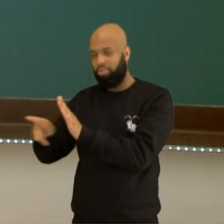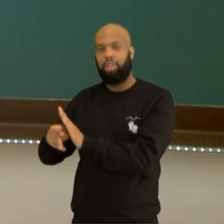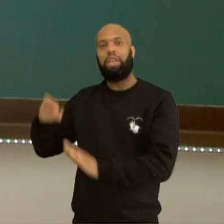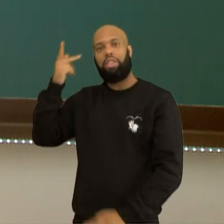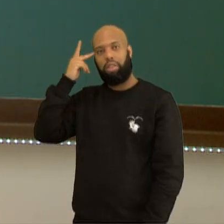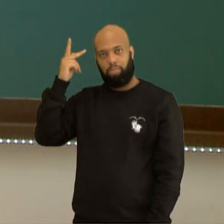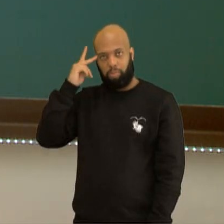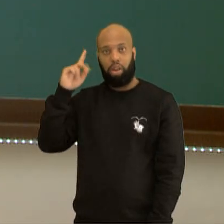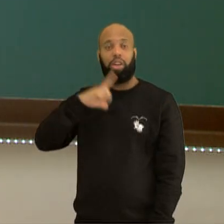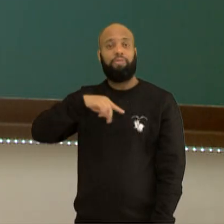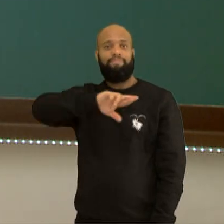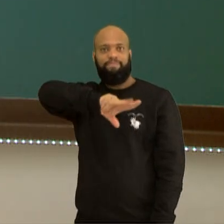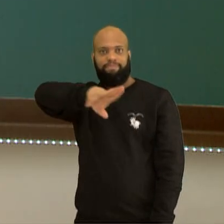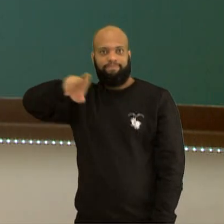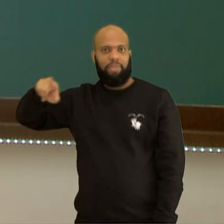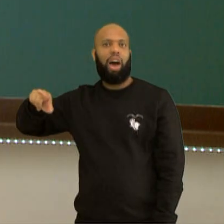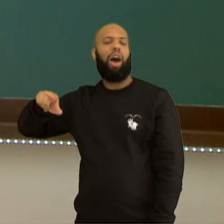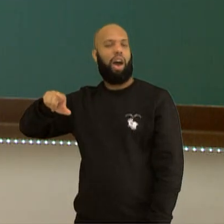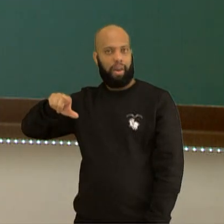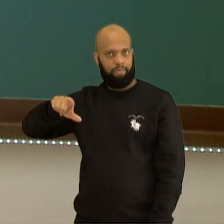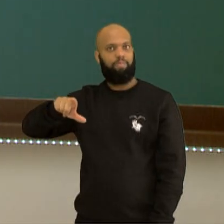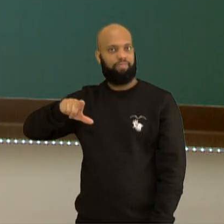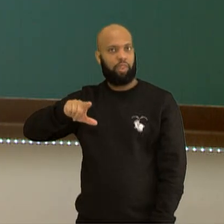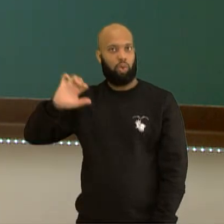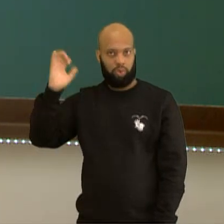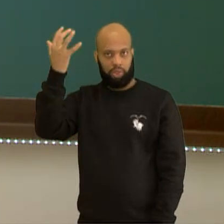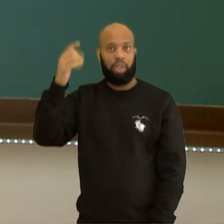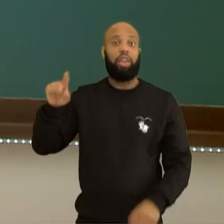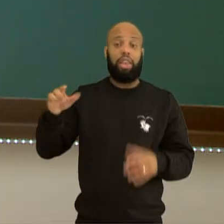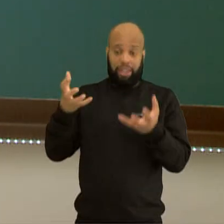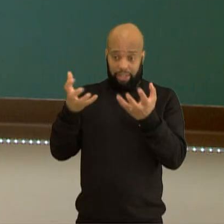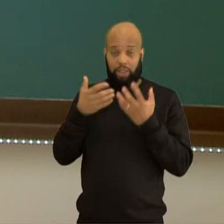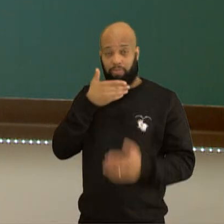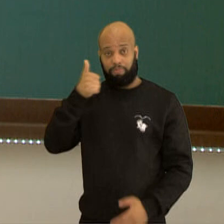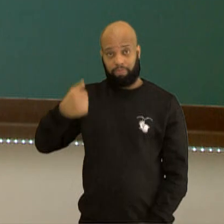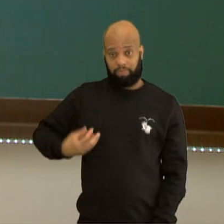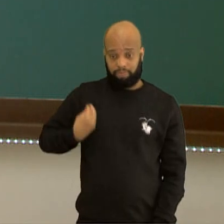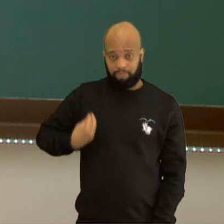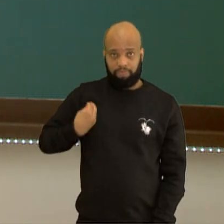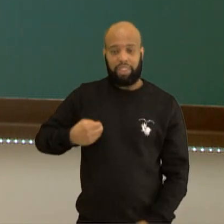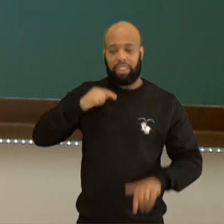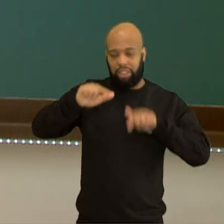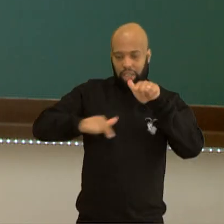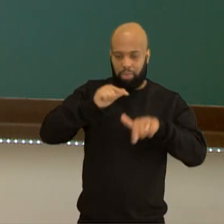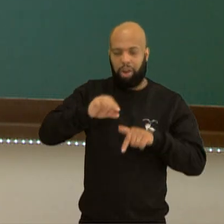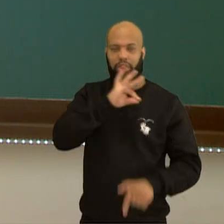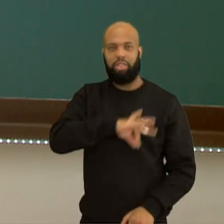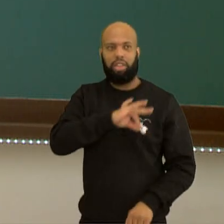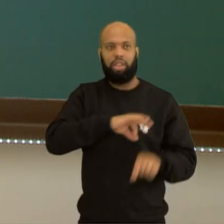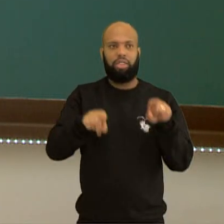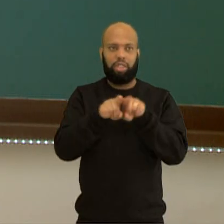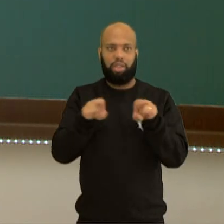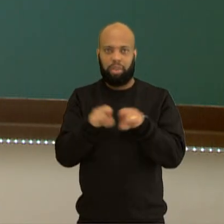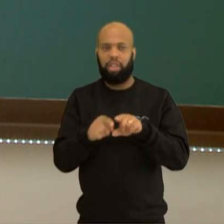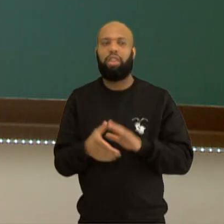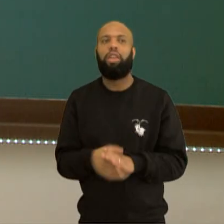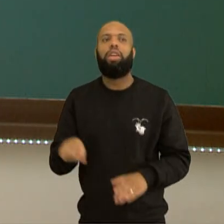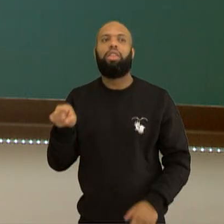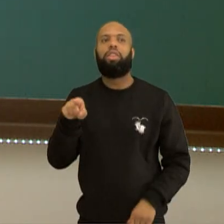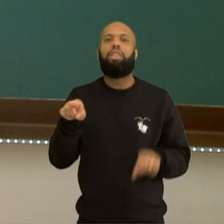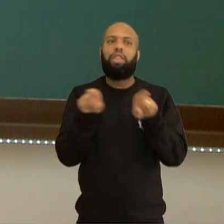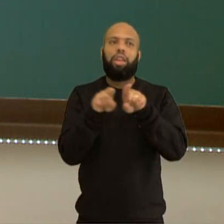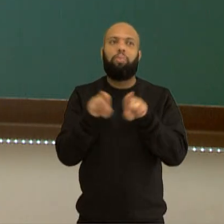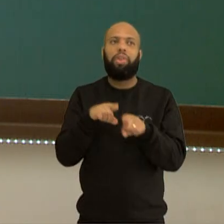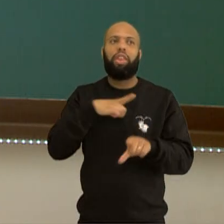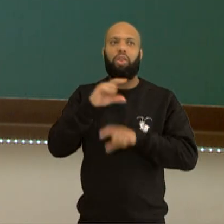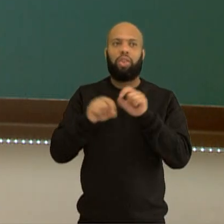em muitos casos, além da ideia de buscar melhores condições de vida, emprego, renda, também nós temos a questão ali